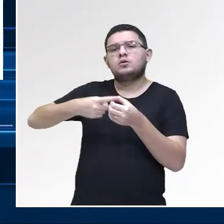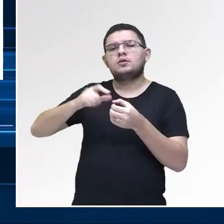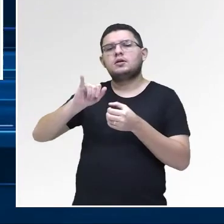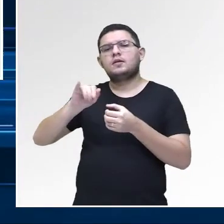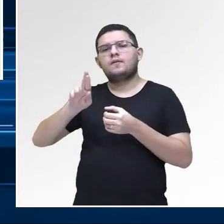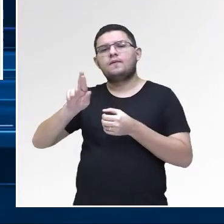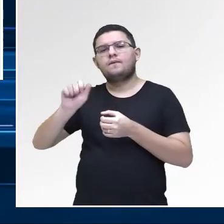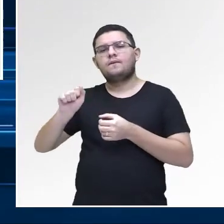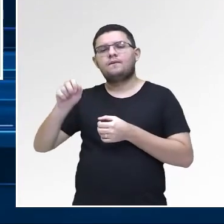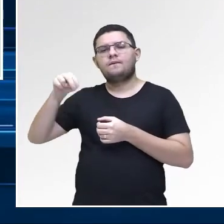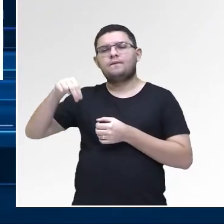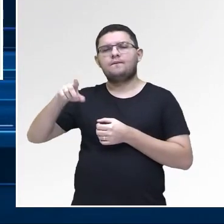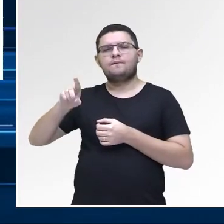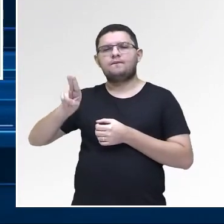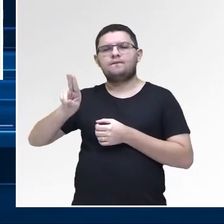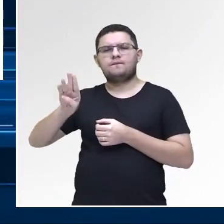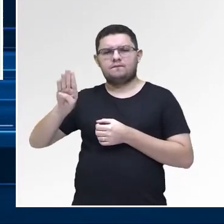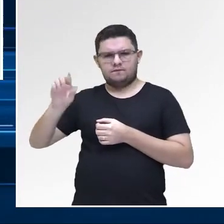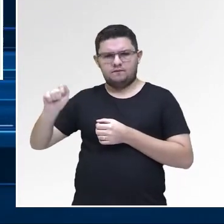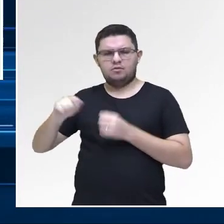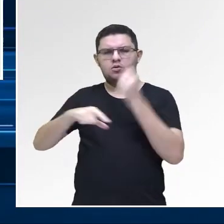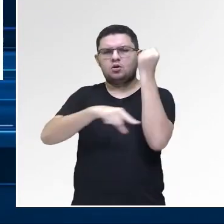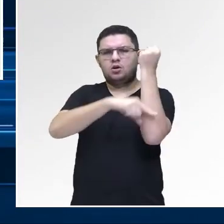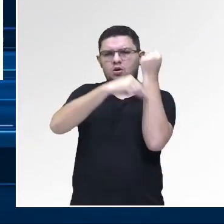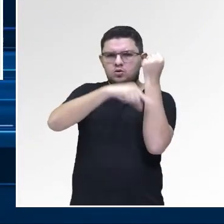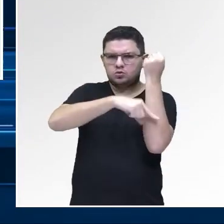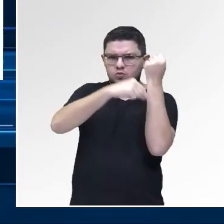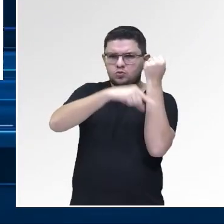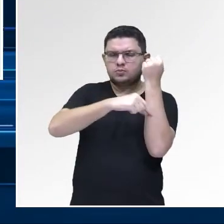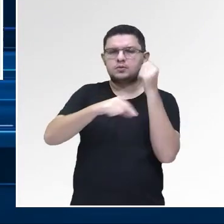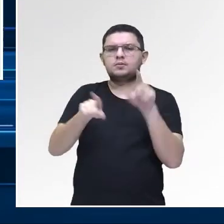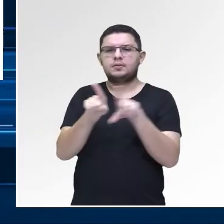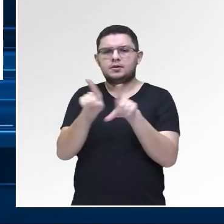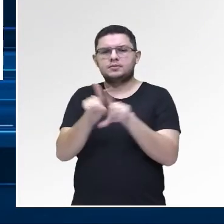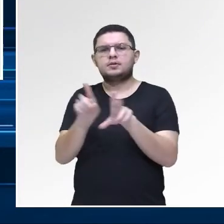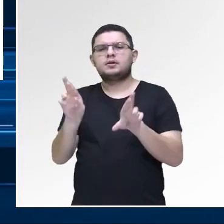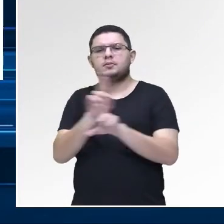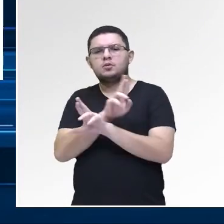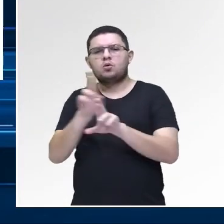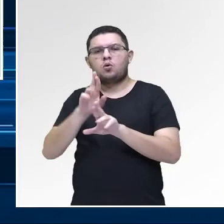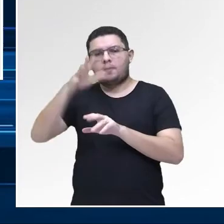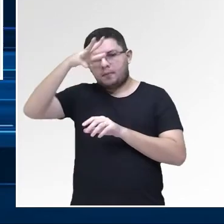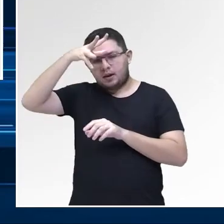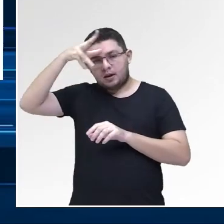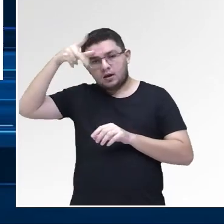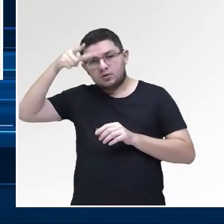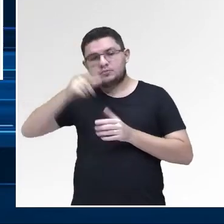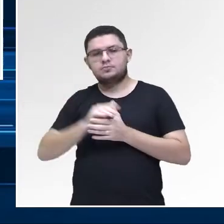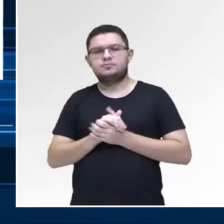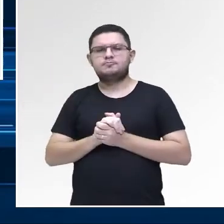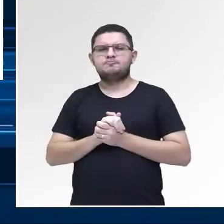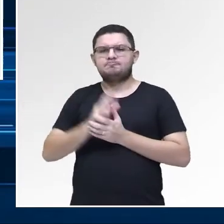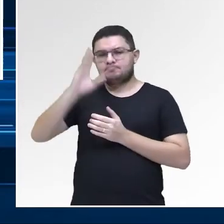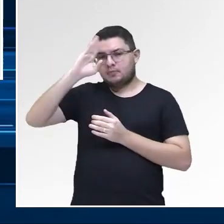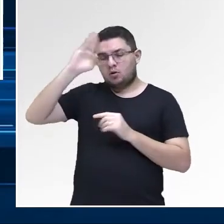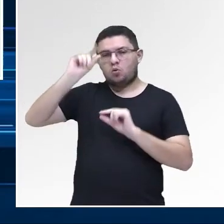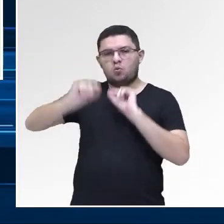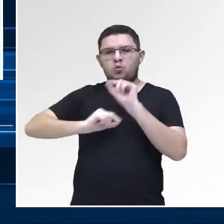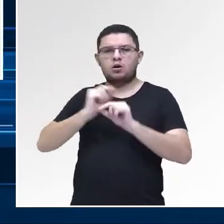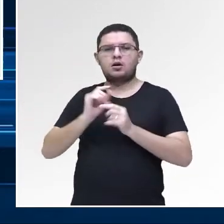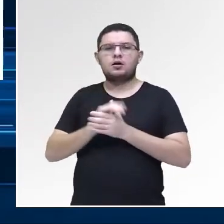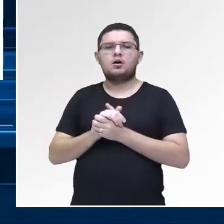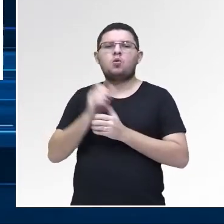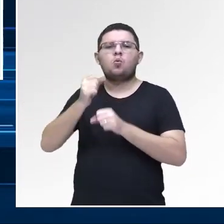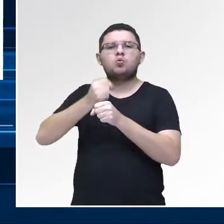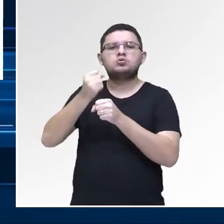hoje está se relacionando muito com Manaus, principalmente depois, né, gente, da construção da ponte. E